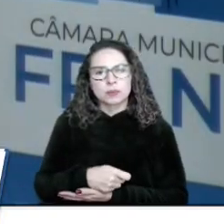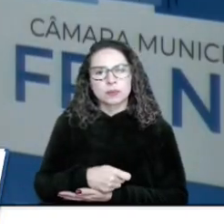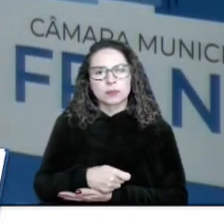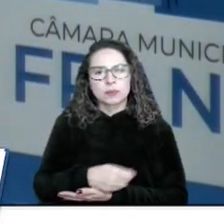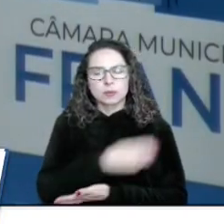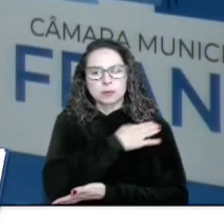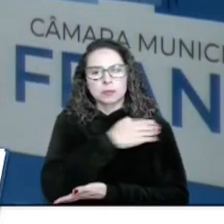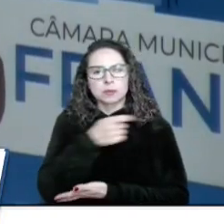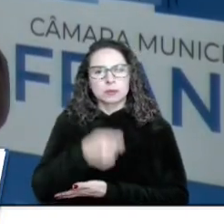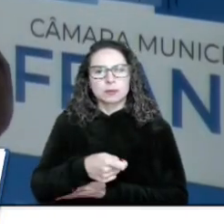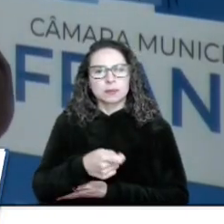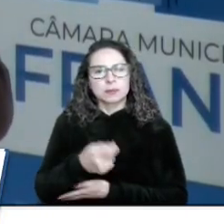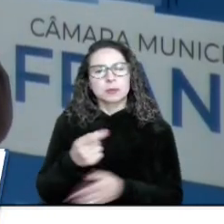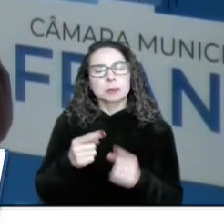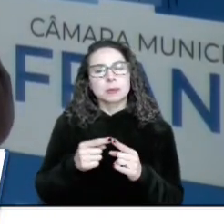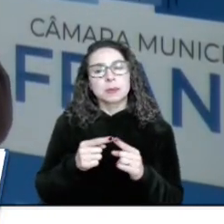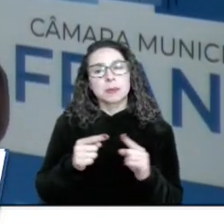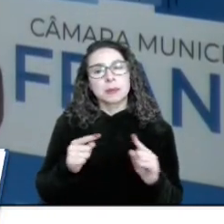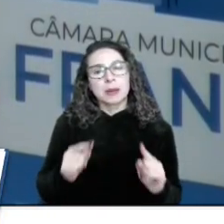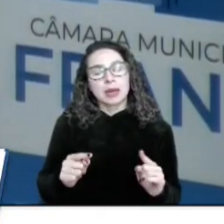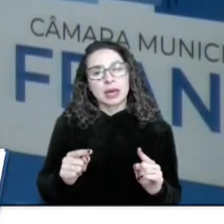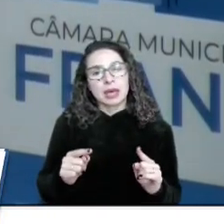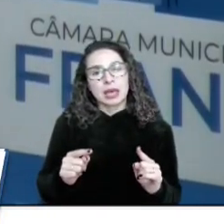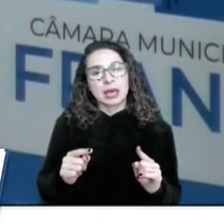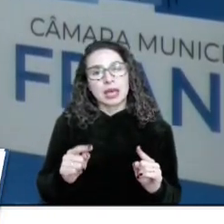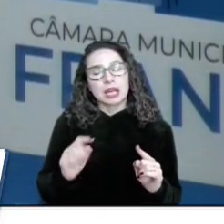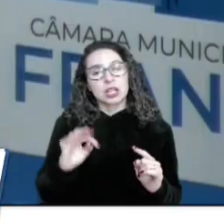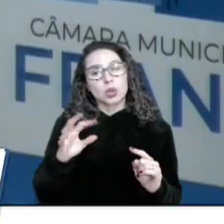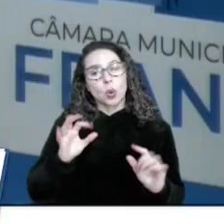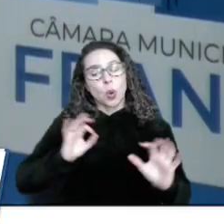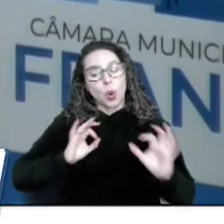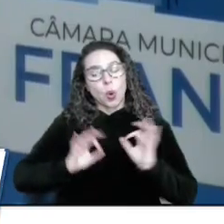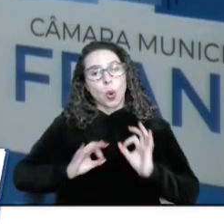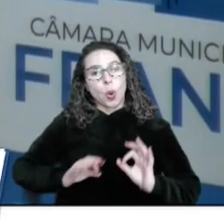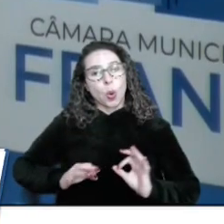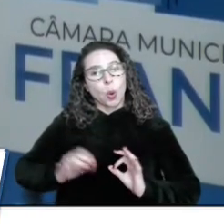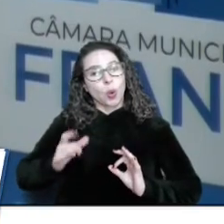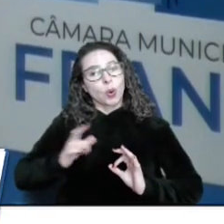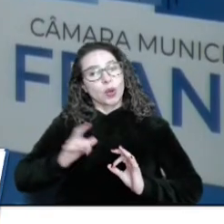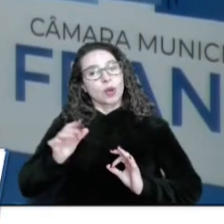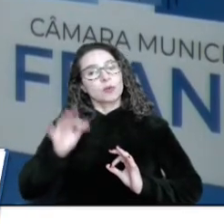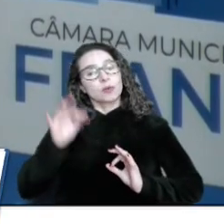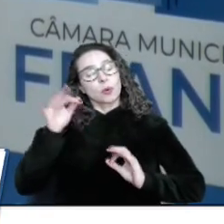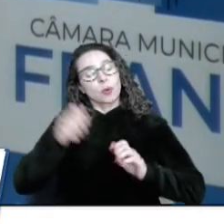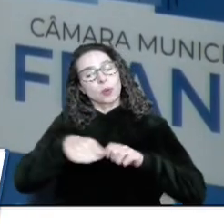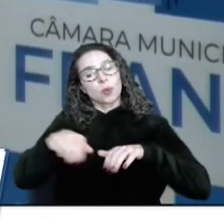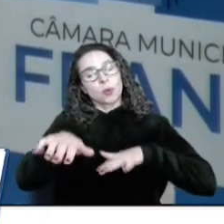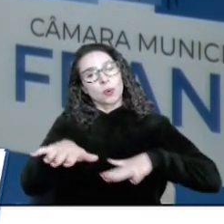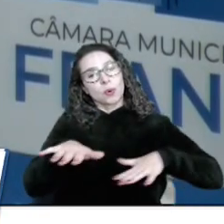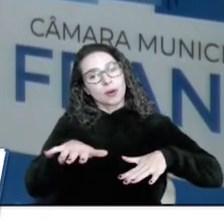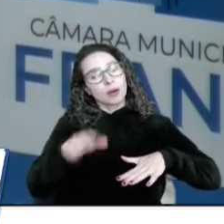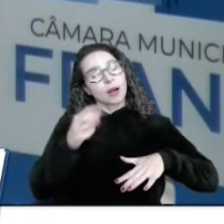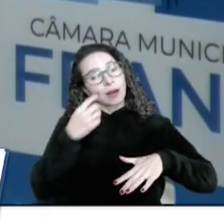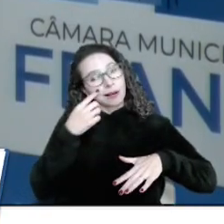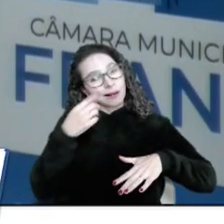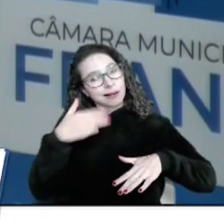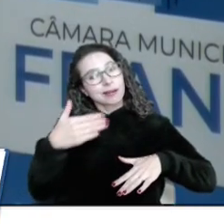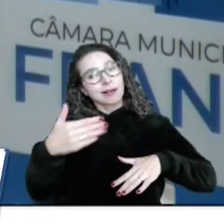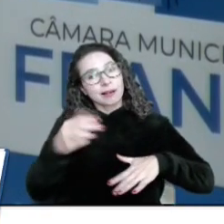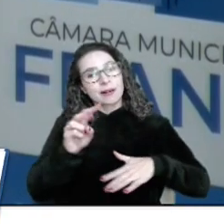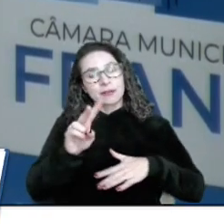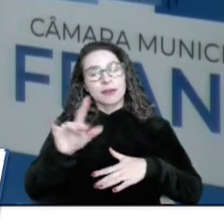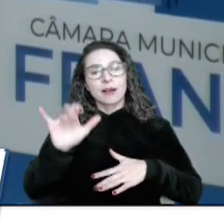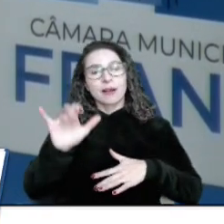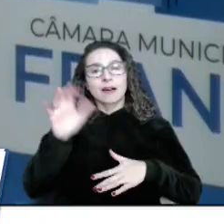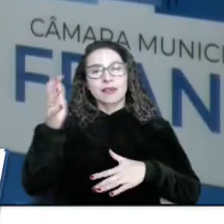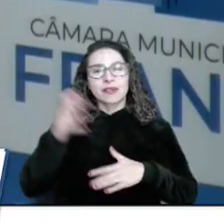Mas, como toda onça tem o seu dia de tapete, nós estamos vendo, está chegando o dia.